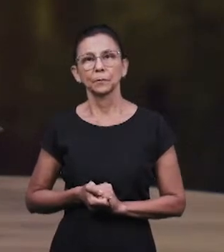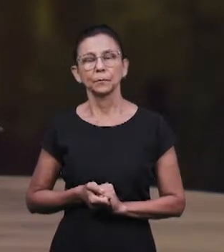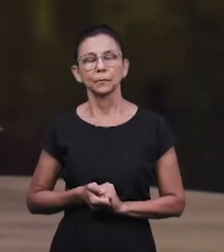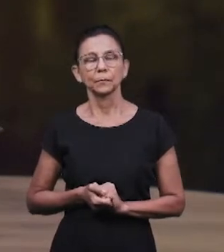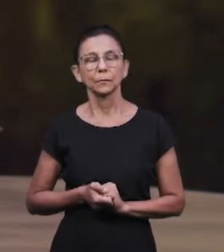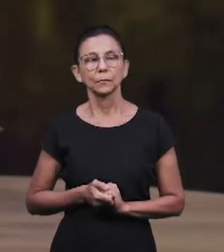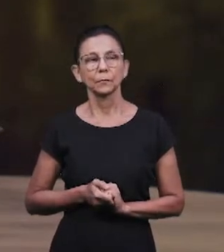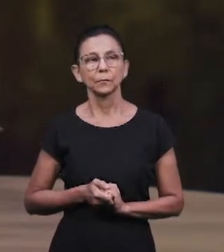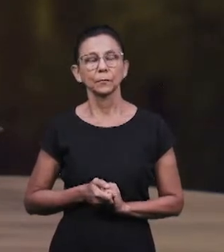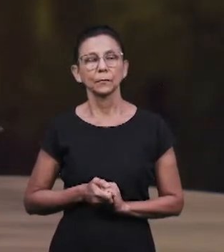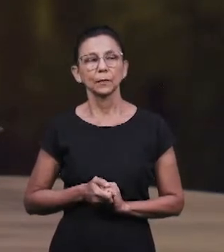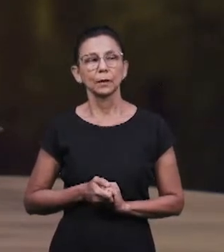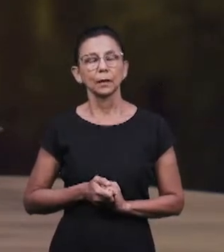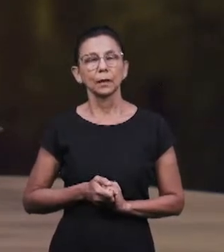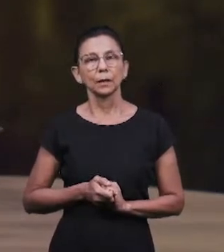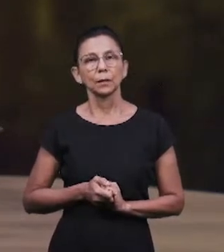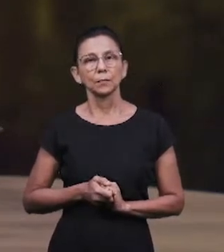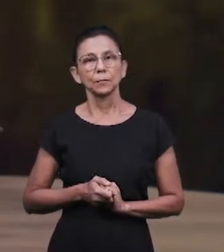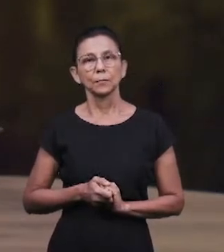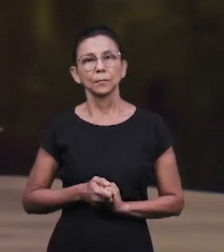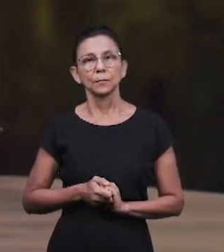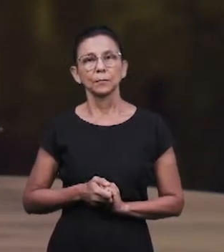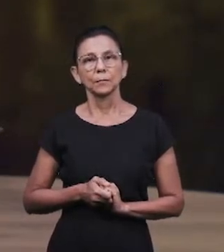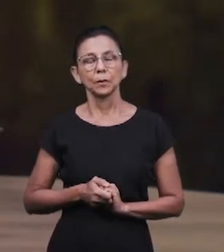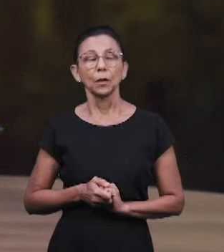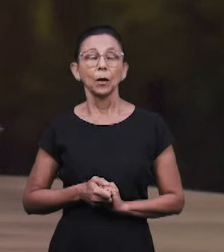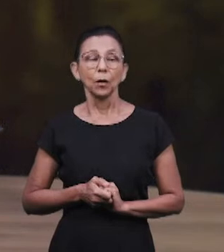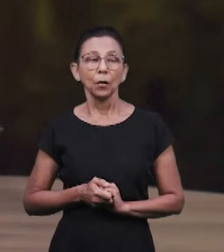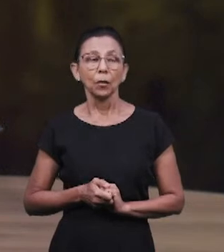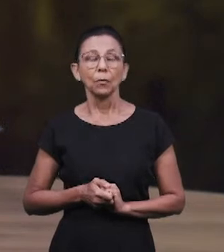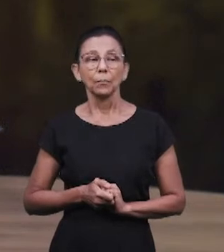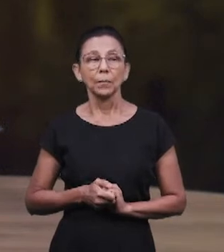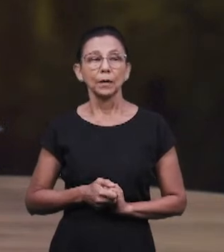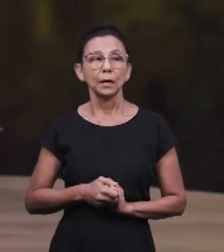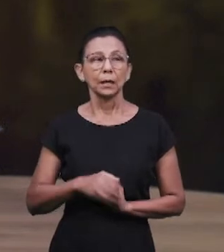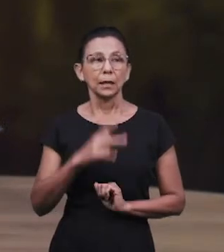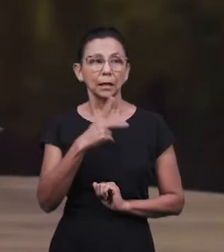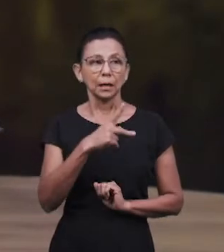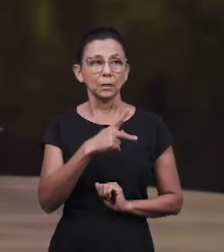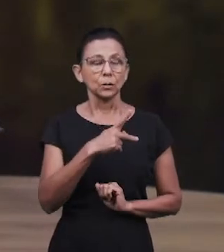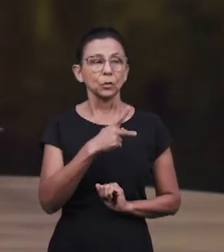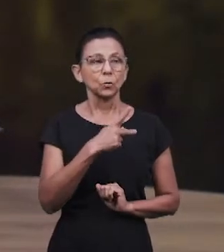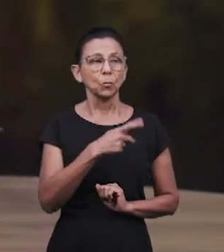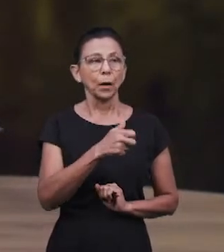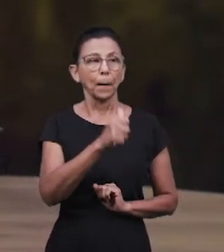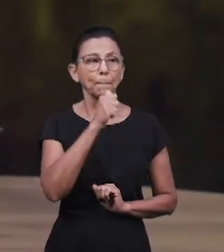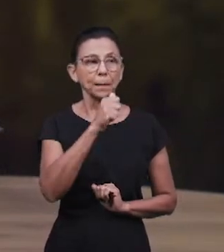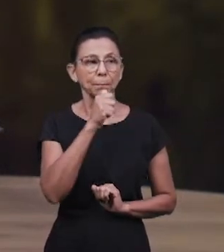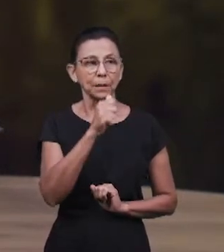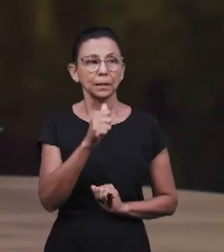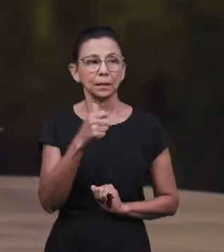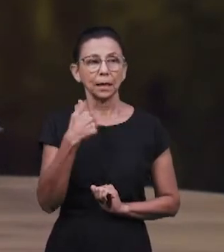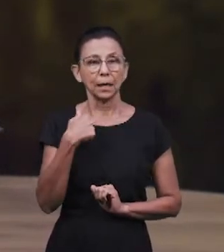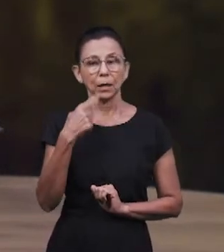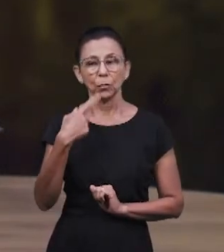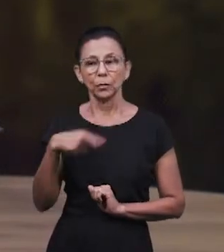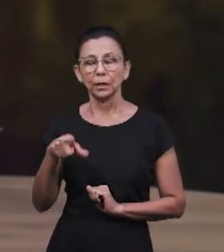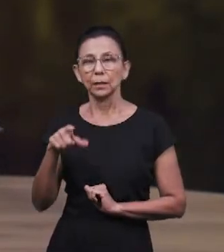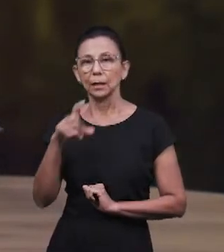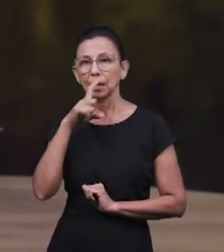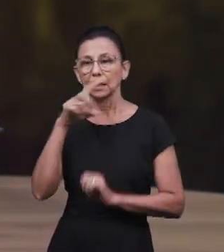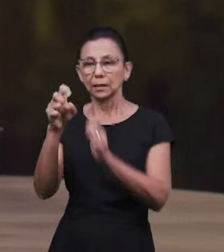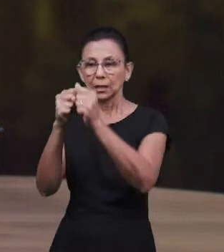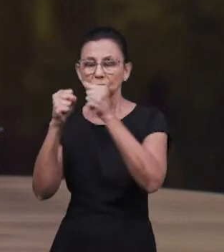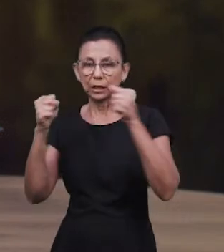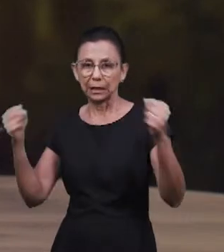a bebida sua na geladeira que ficava. De agora em diante eu não dou, não faço mais